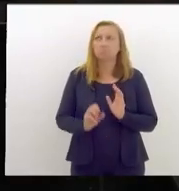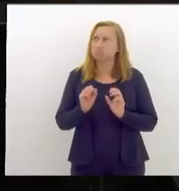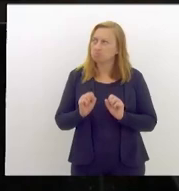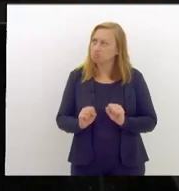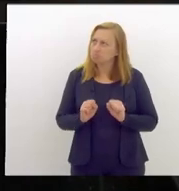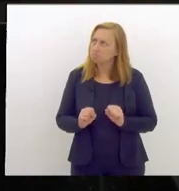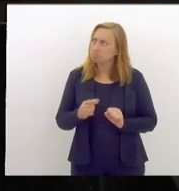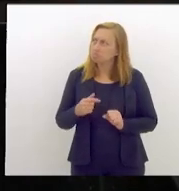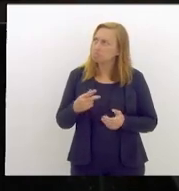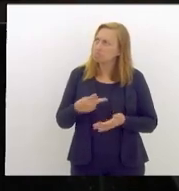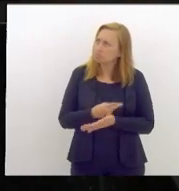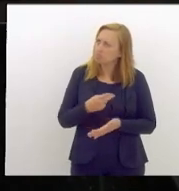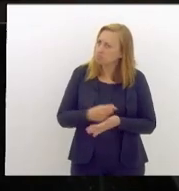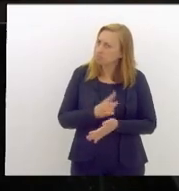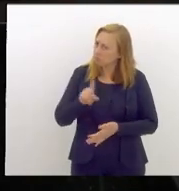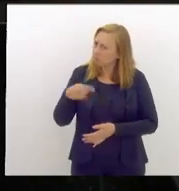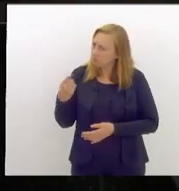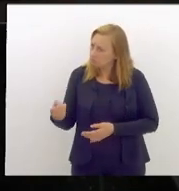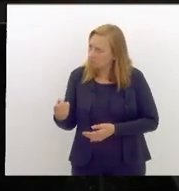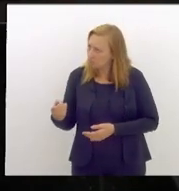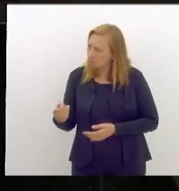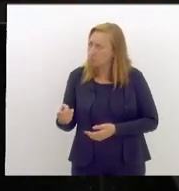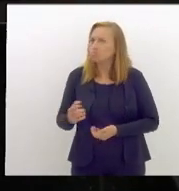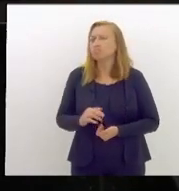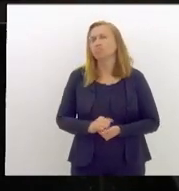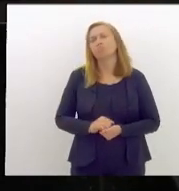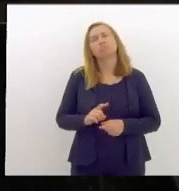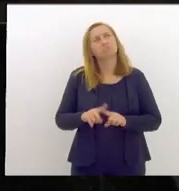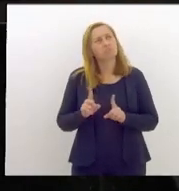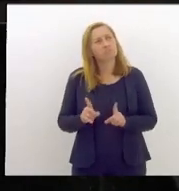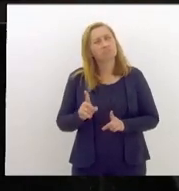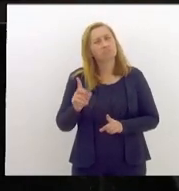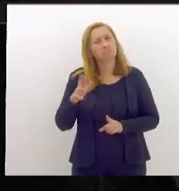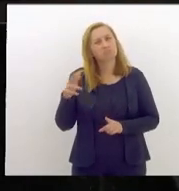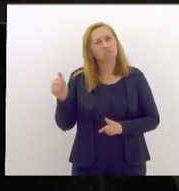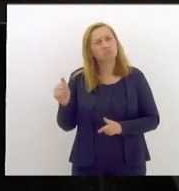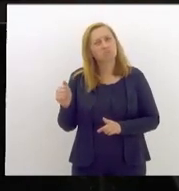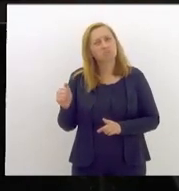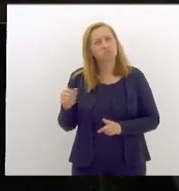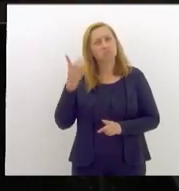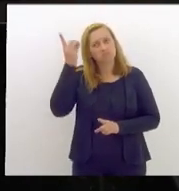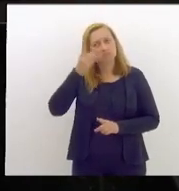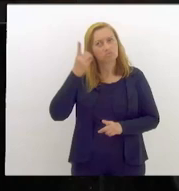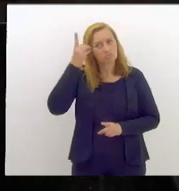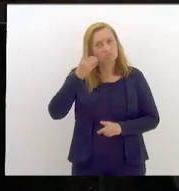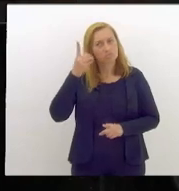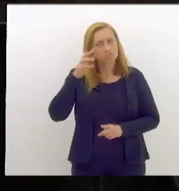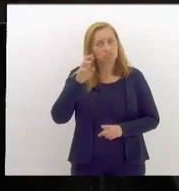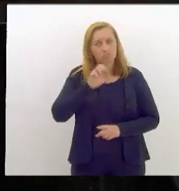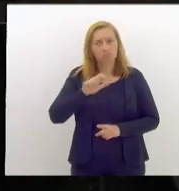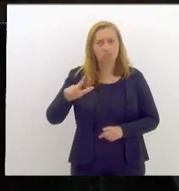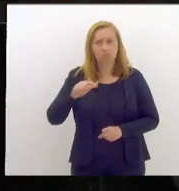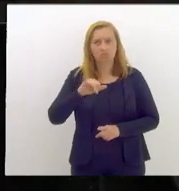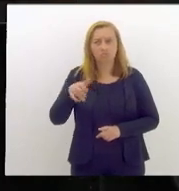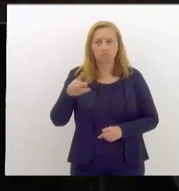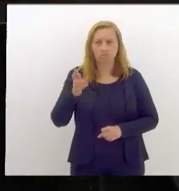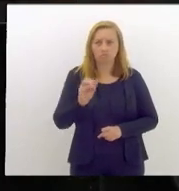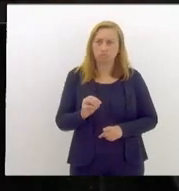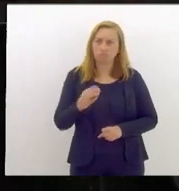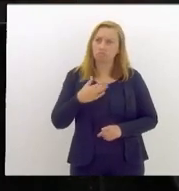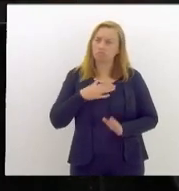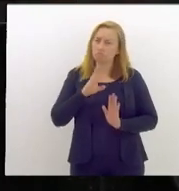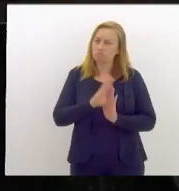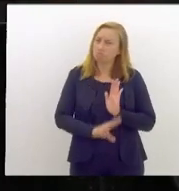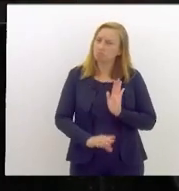até cometido outros erros ainda nos cometerei Mas jamais Deputado Coronel Jairo no meu